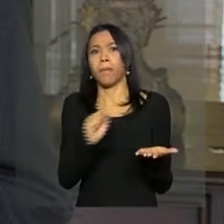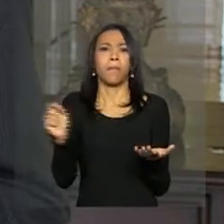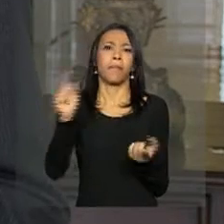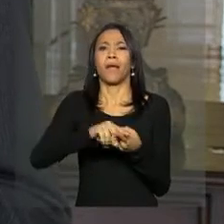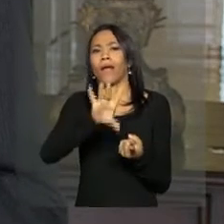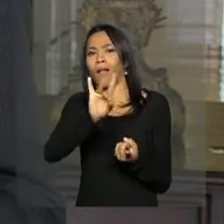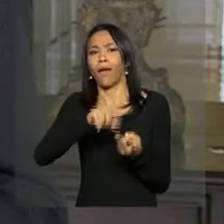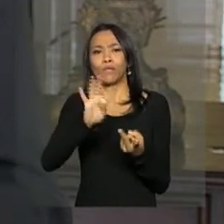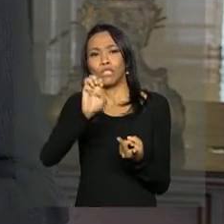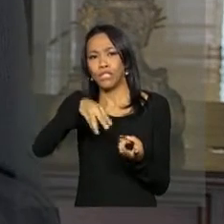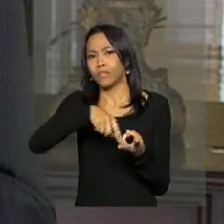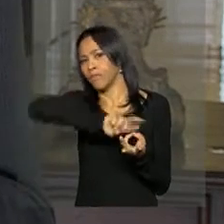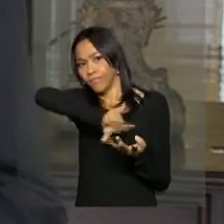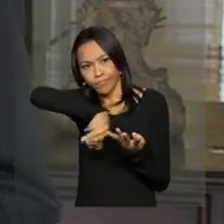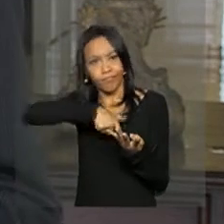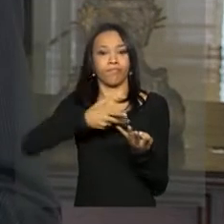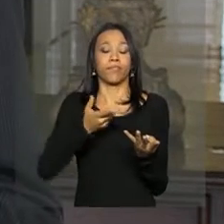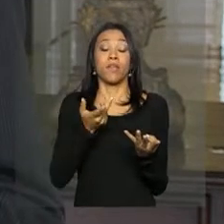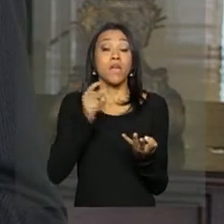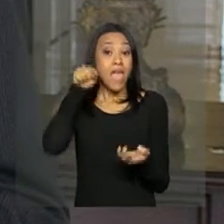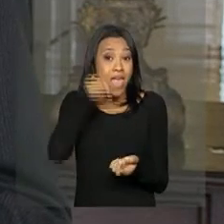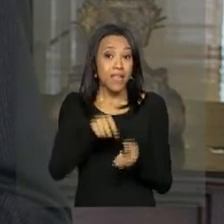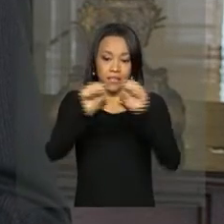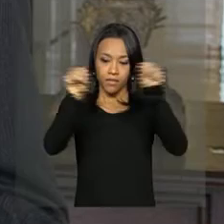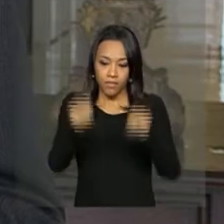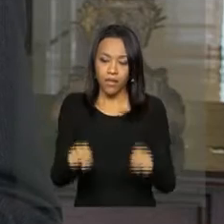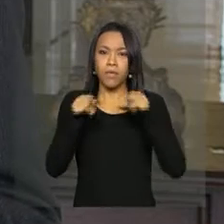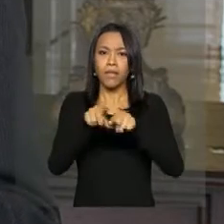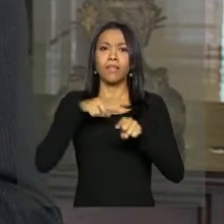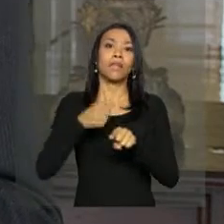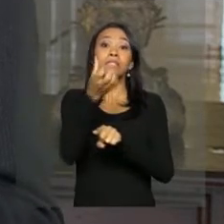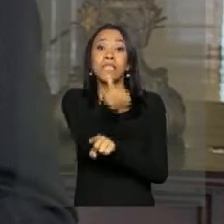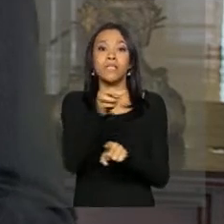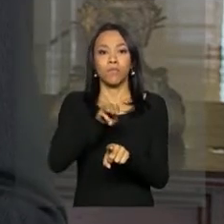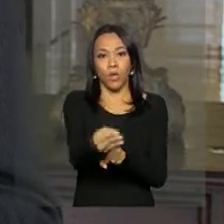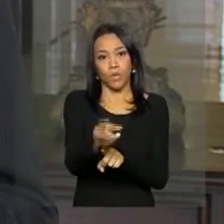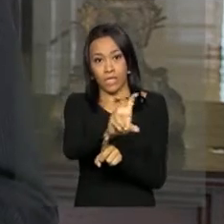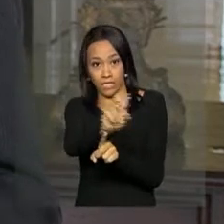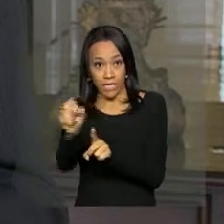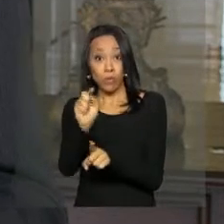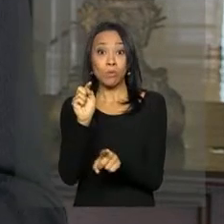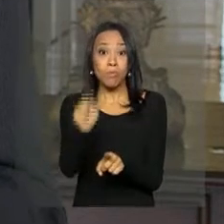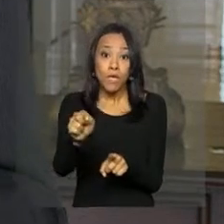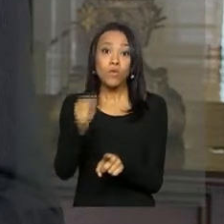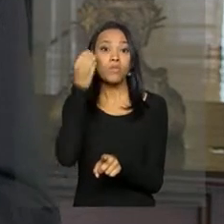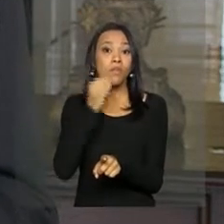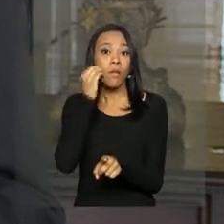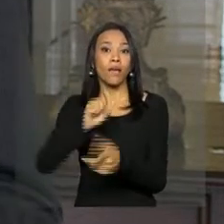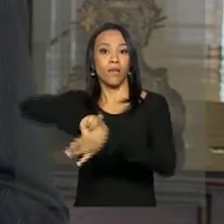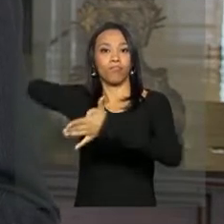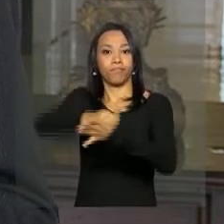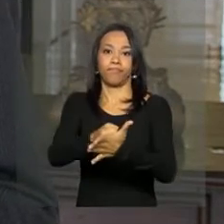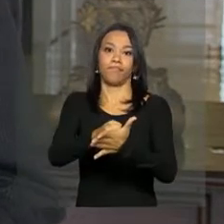telefonia móvel do país hoje a base de dados do sistema tem cerca de 6 milhões e 500 mil aparelhos que estão impedidos